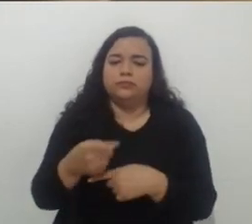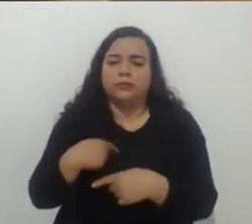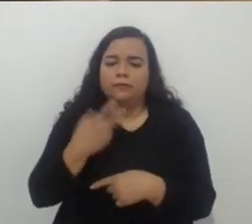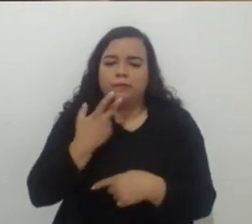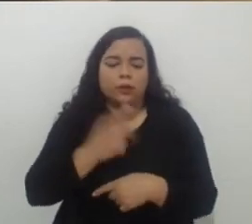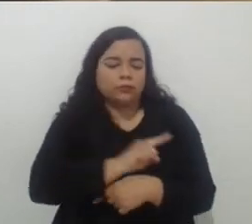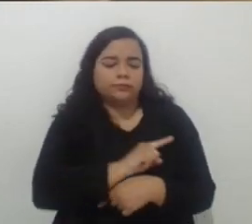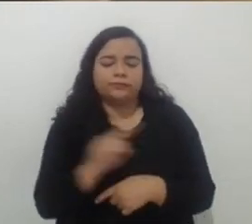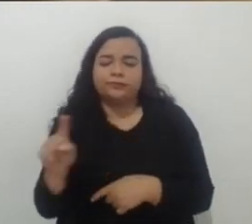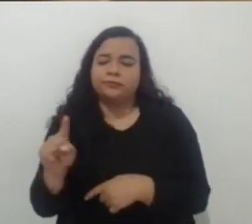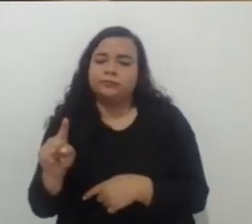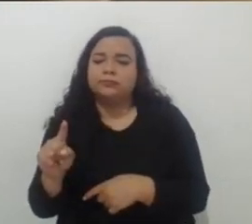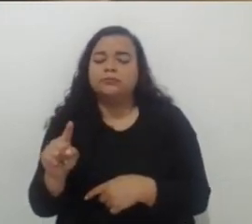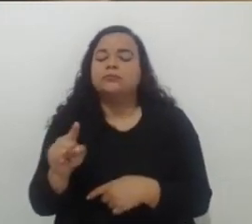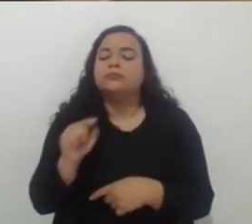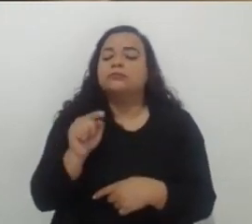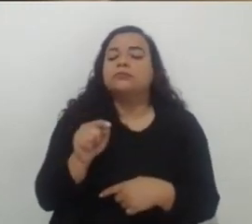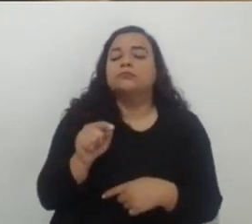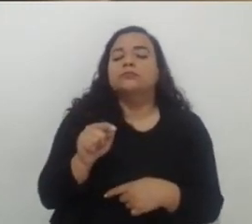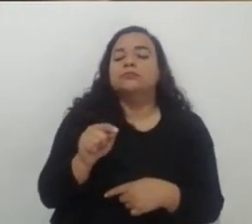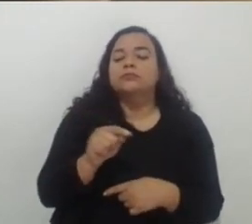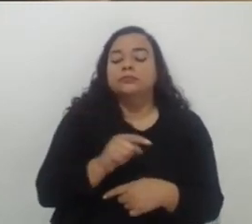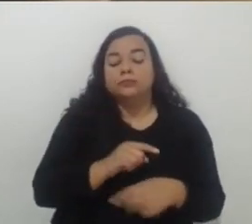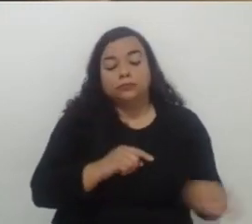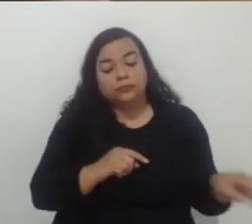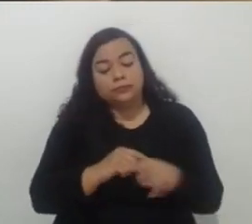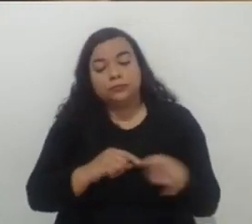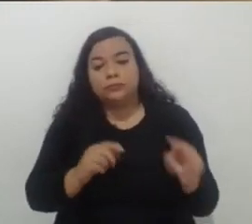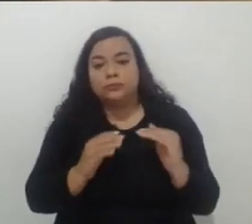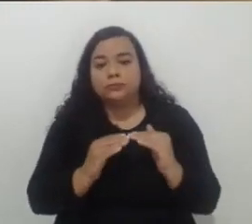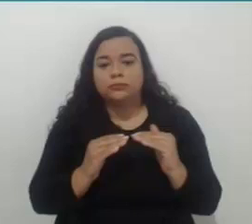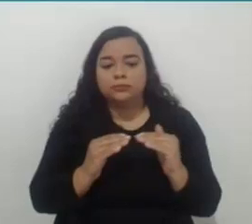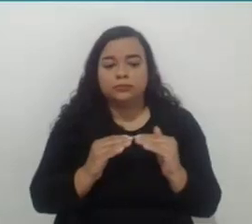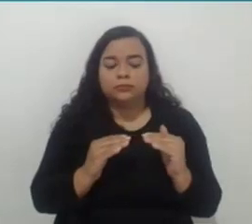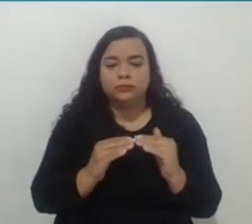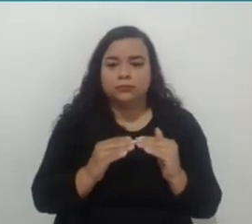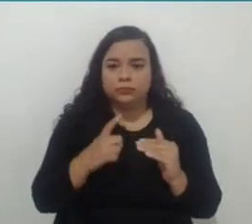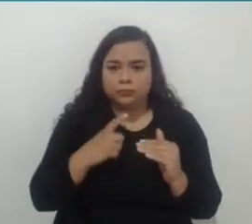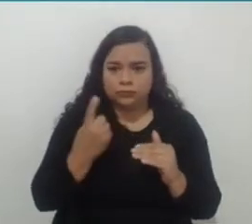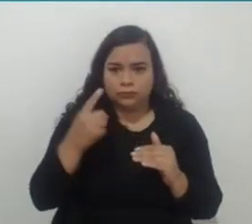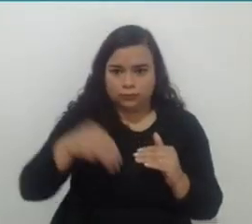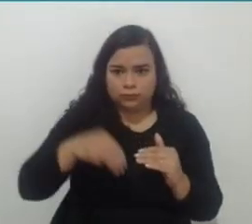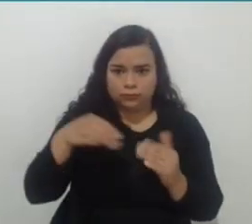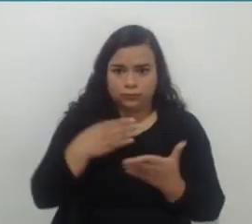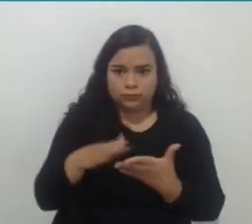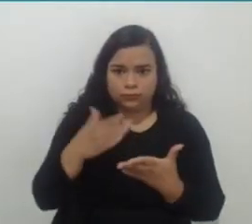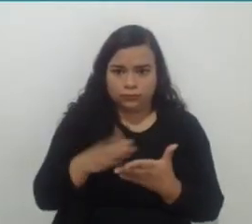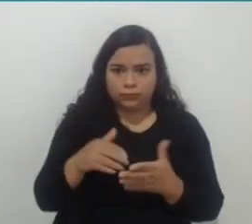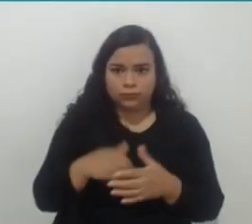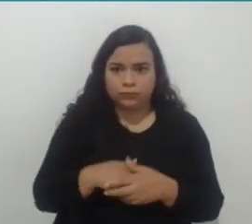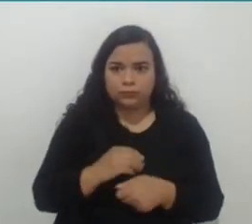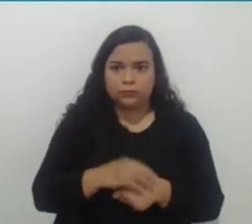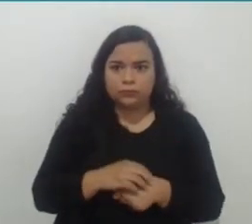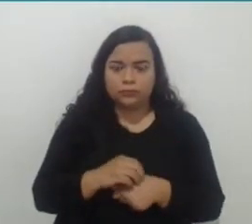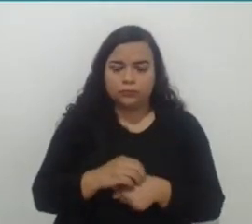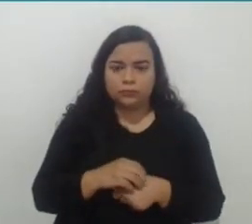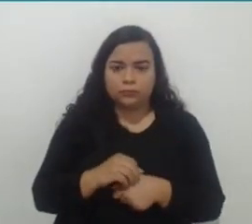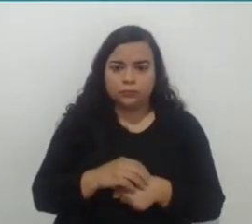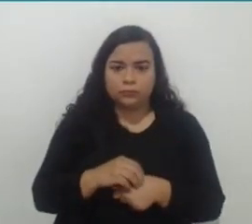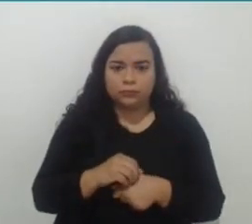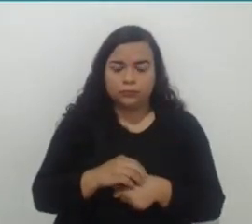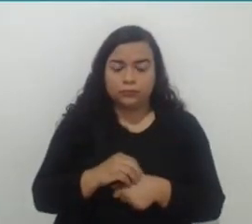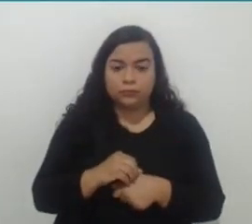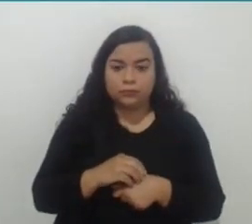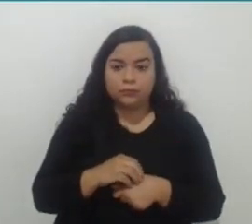caput: as partes acordantes... Doutor Vitor, dispõe de um minuto, doutor. Já estou finalizando, presidente. As